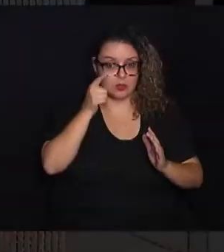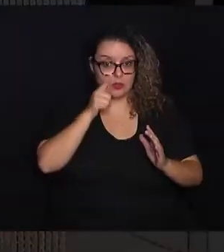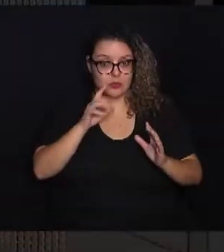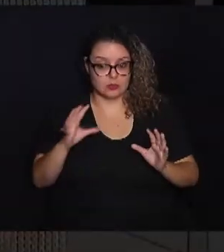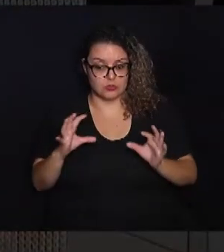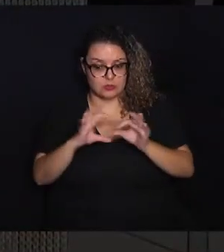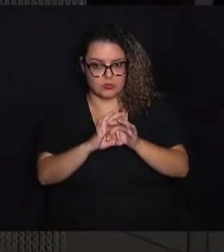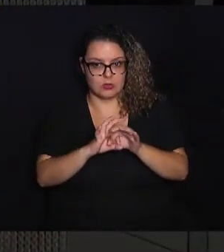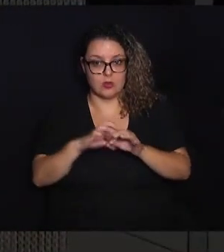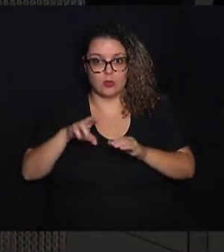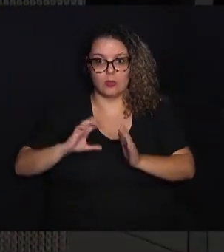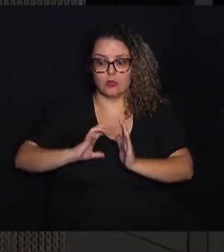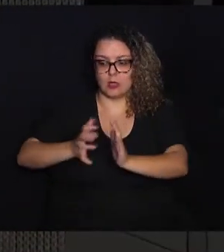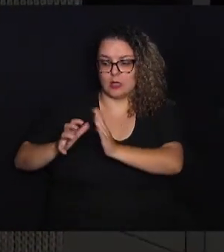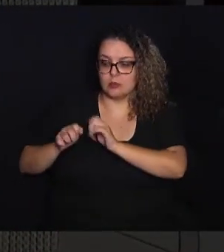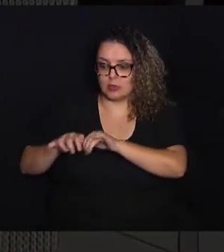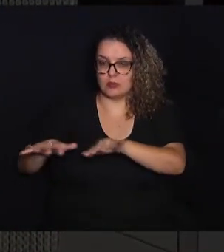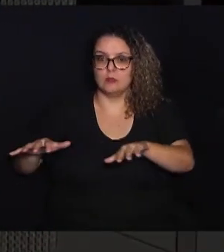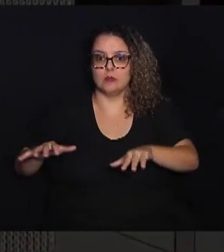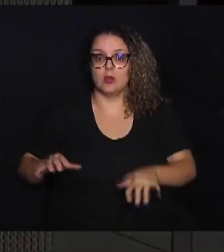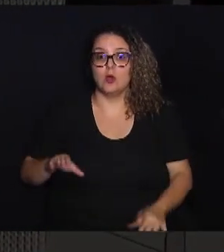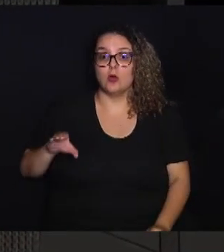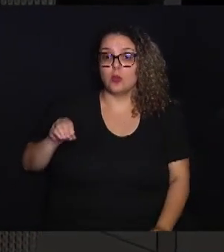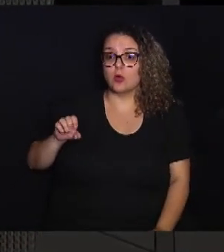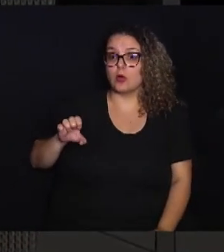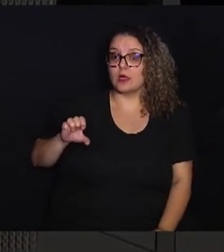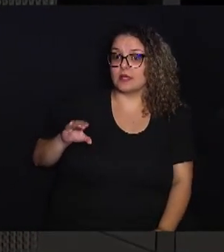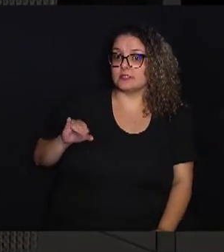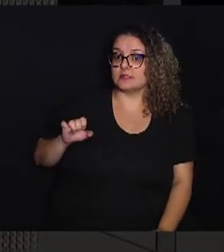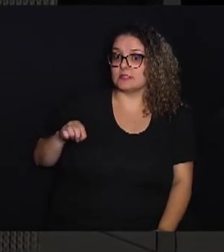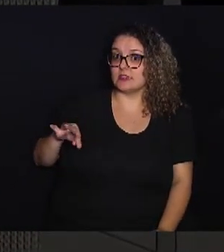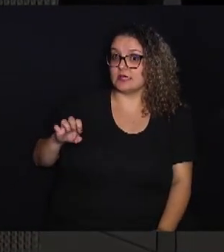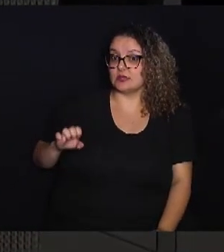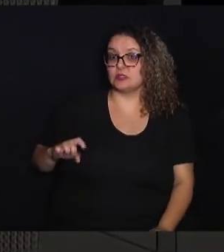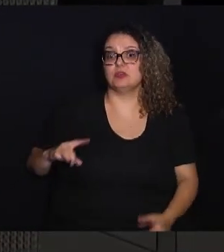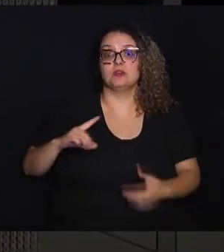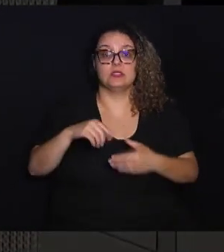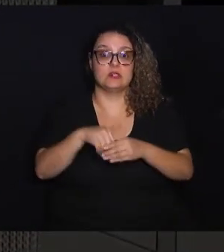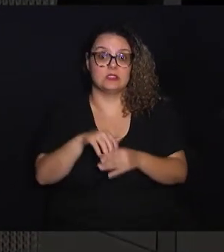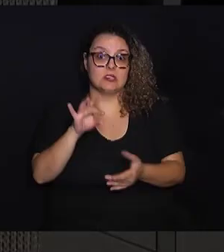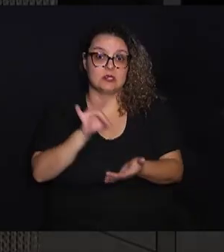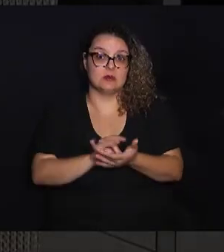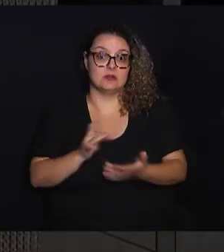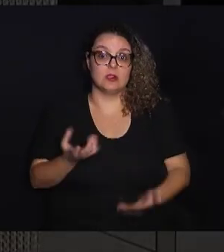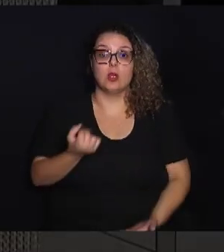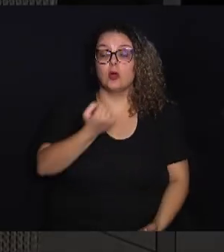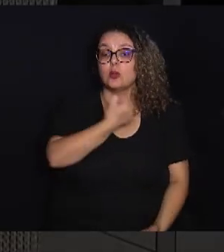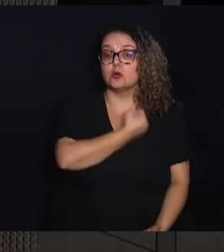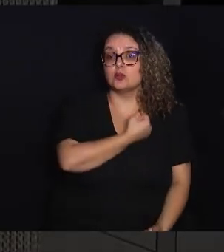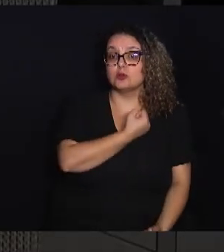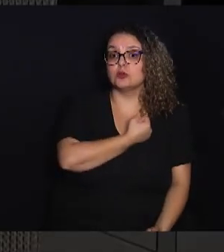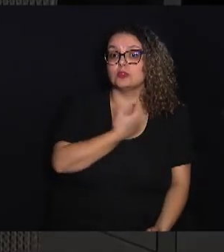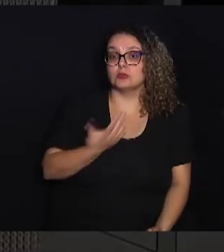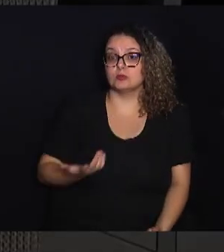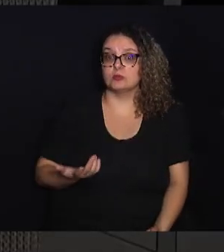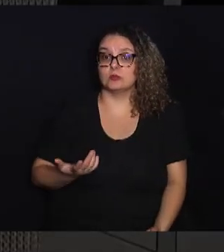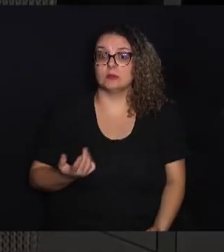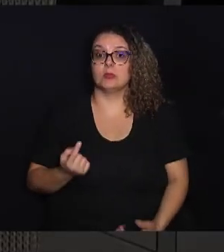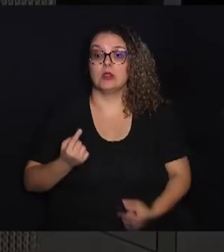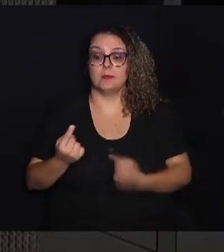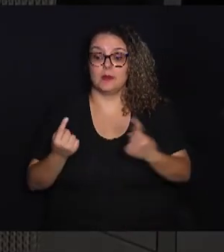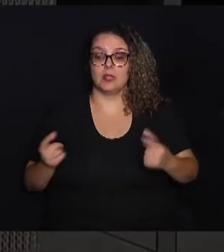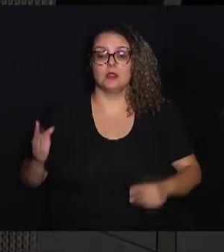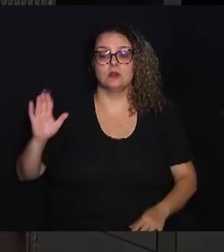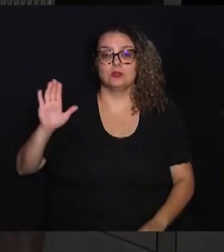coligações. Com relação ao quociente eleitoral, na verdade, esse número é obtido para que cada